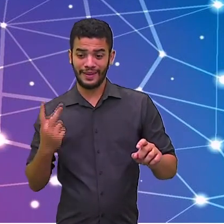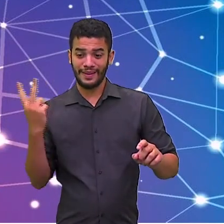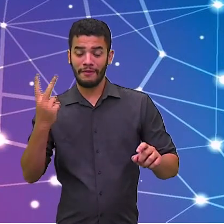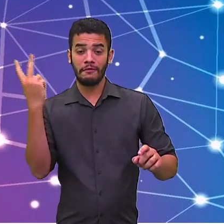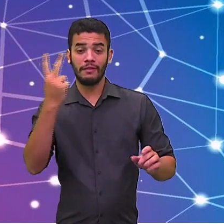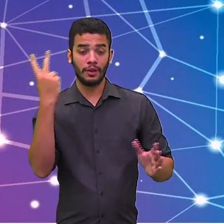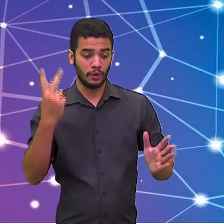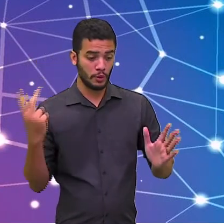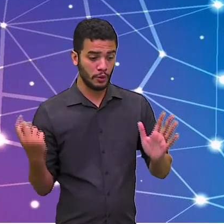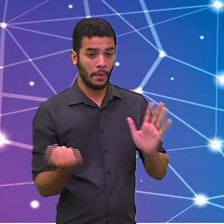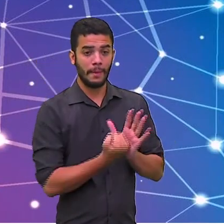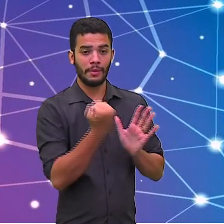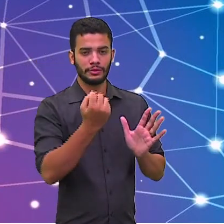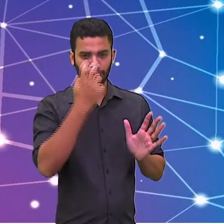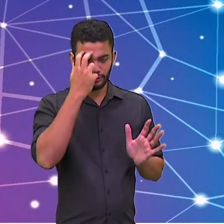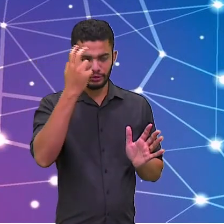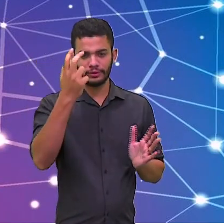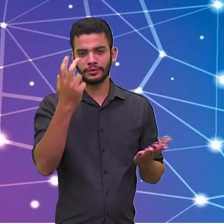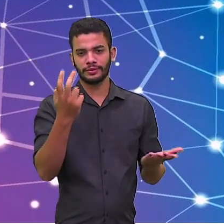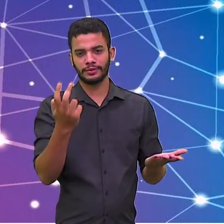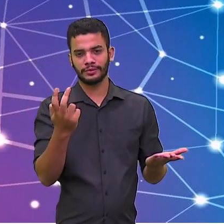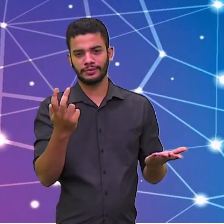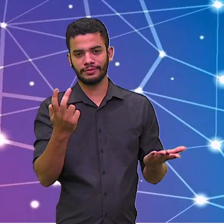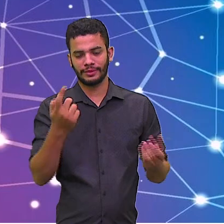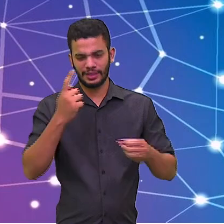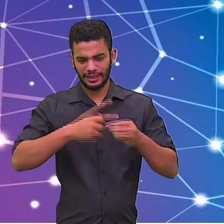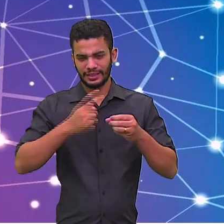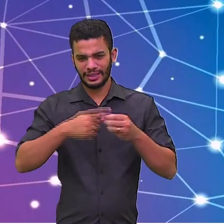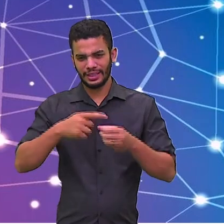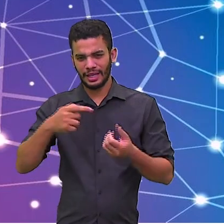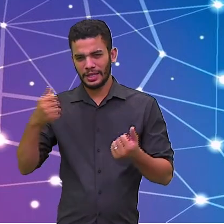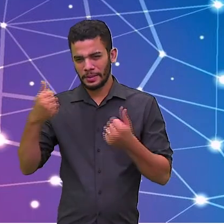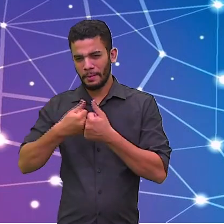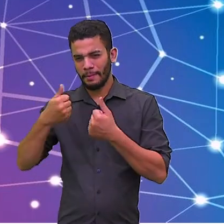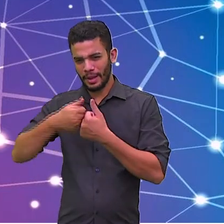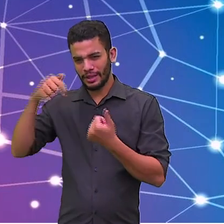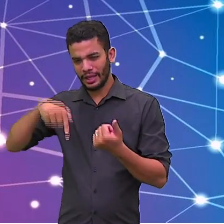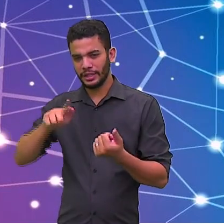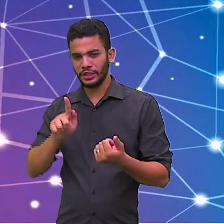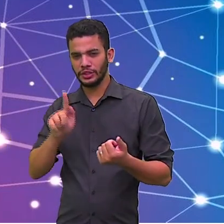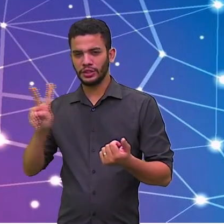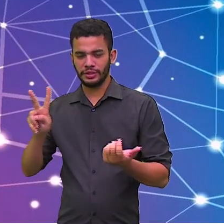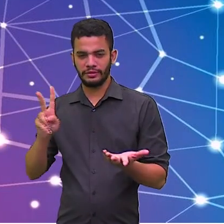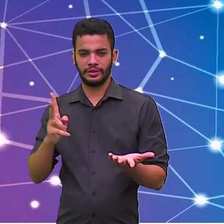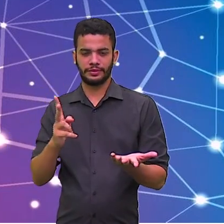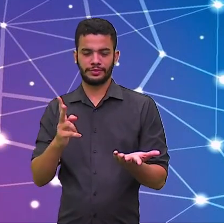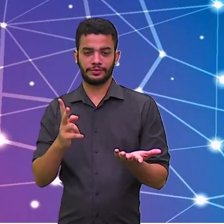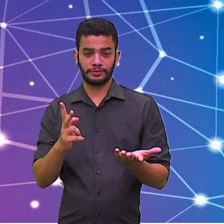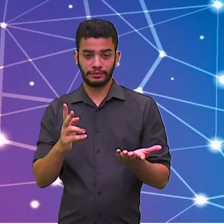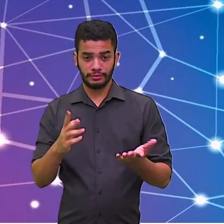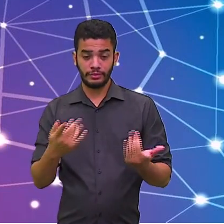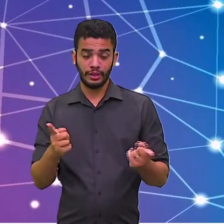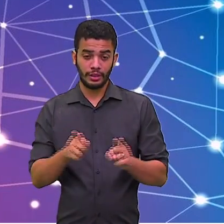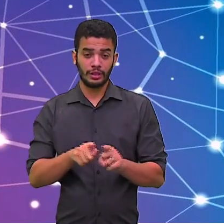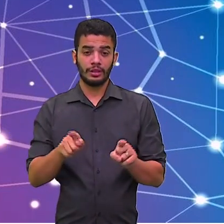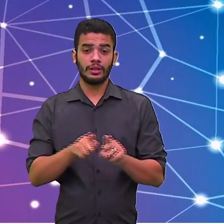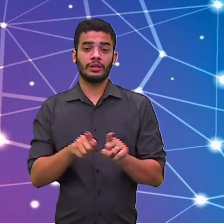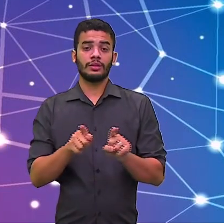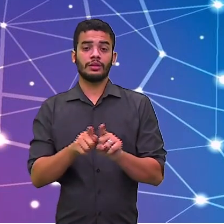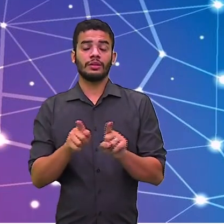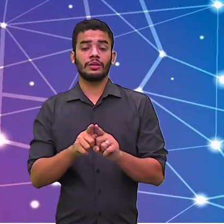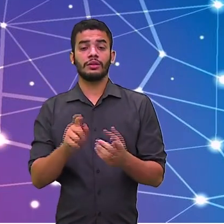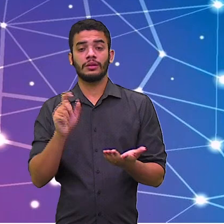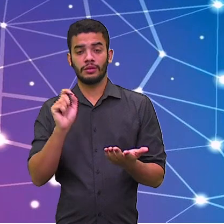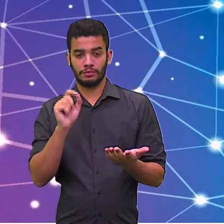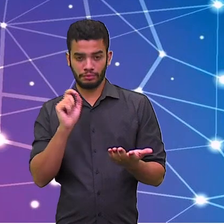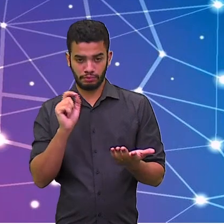discussão acerca do patrimônio cultural do distrito de Chonim, além de contemplar as ações do Conselho